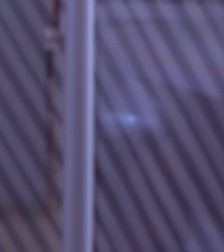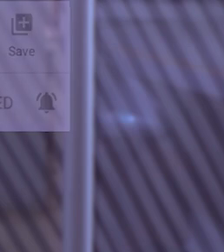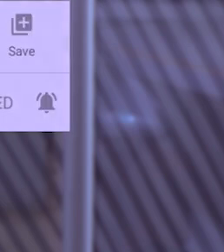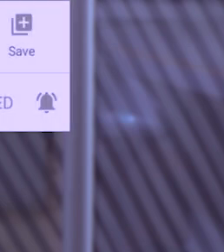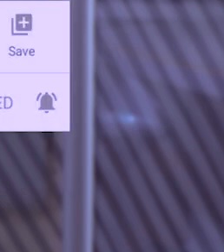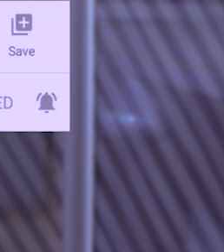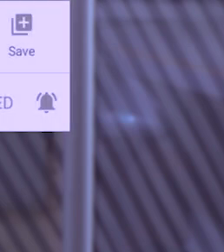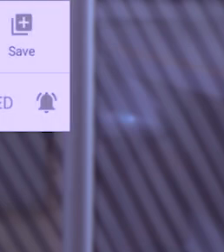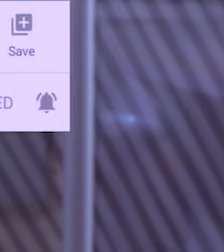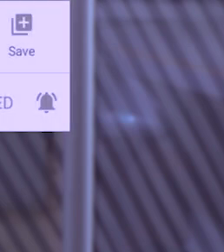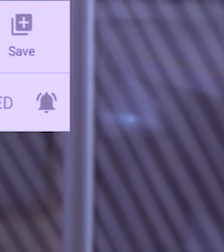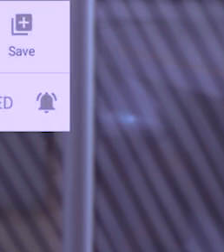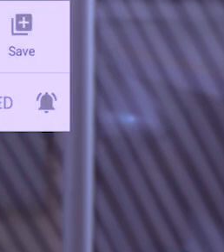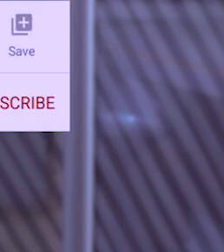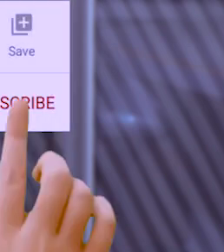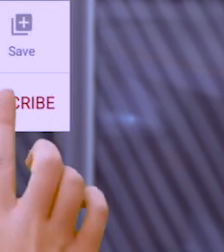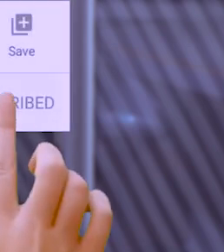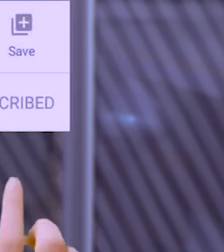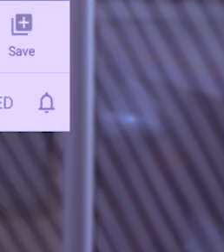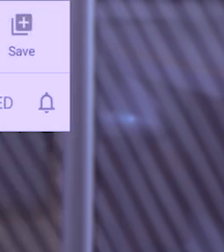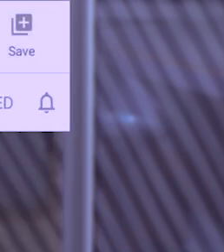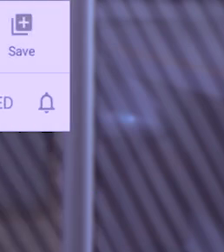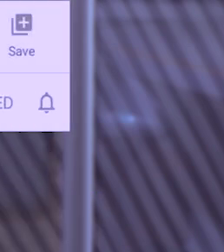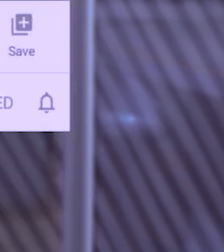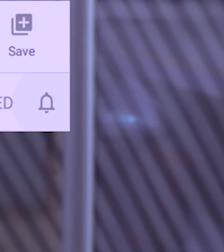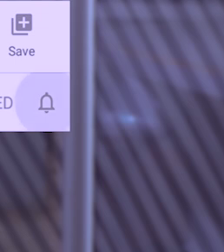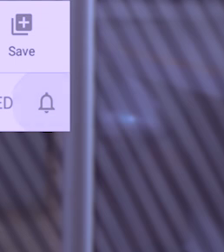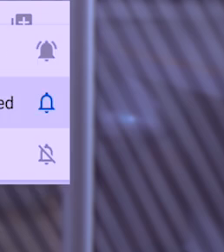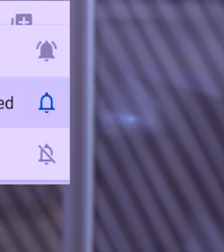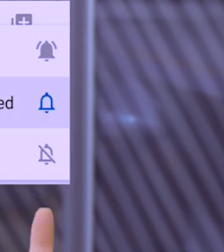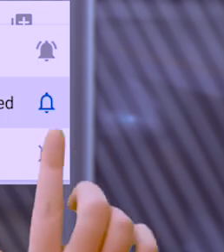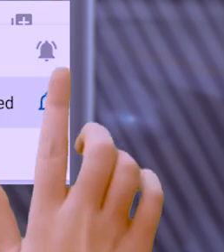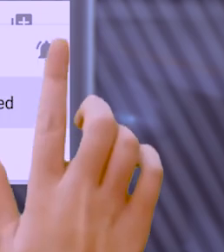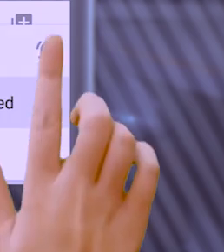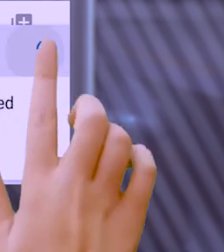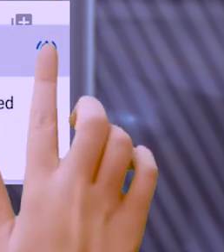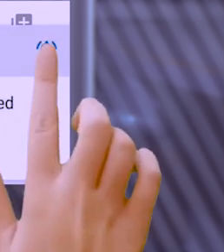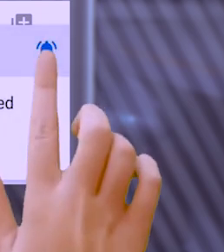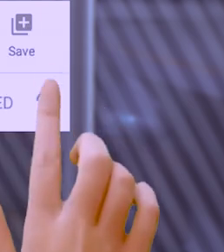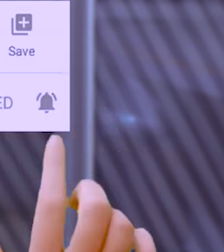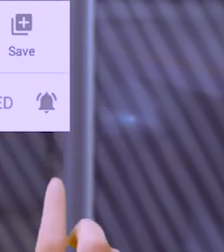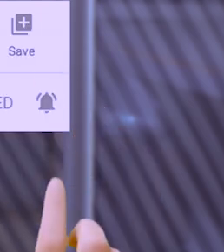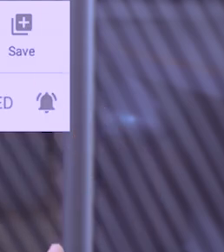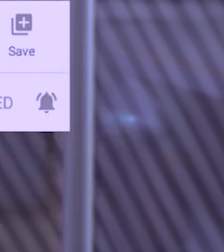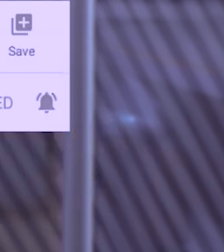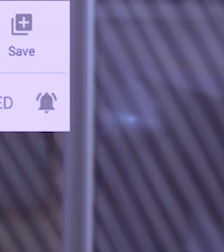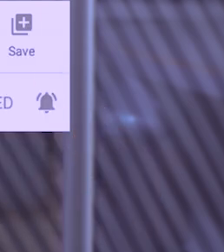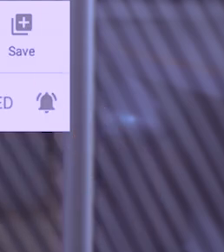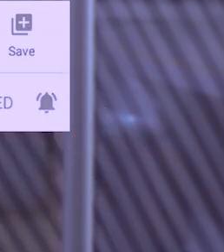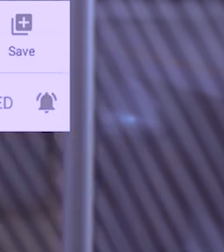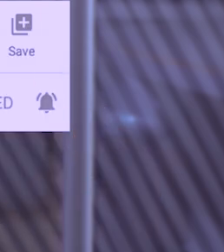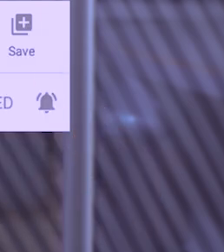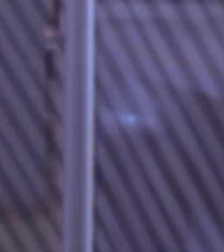Before you watch this video, don't forget to like and subscribe to Social Media Hegemon TV, and do not forget to press the notification button and to get